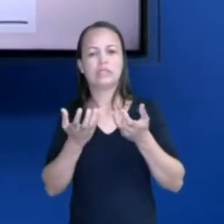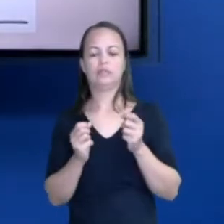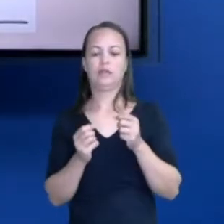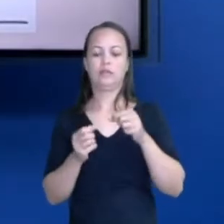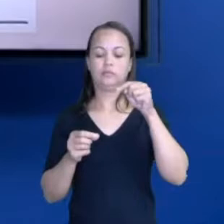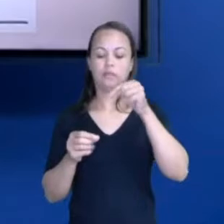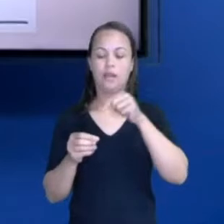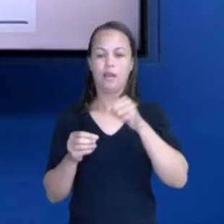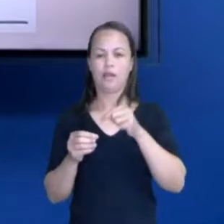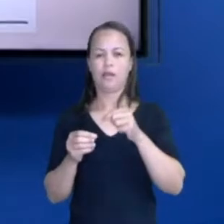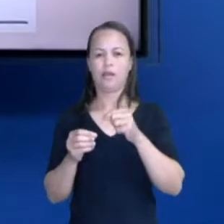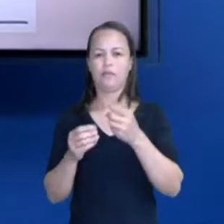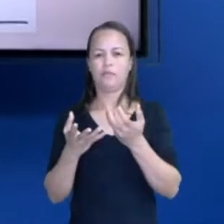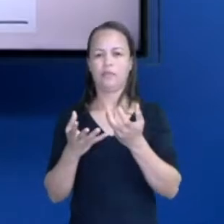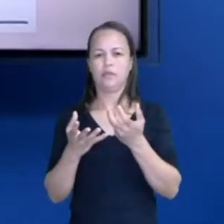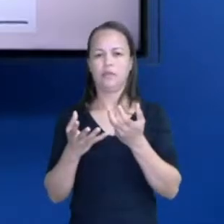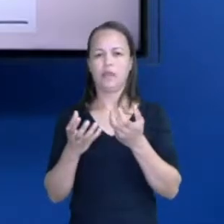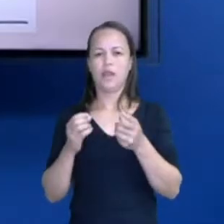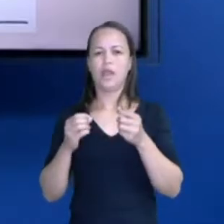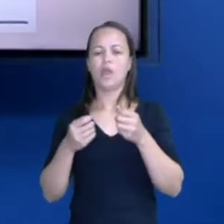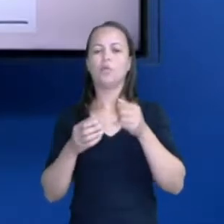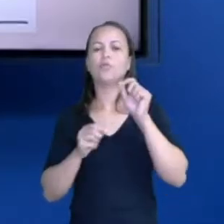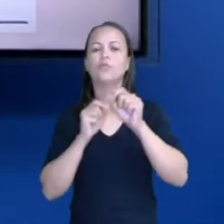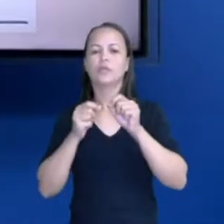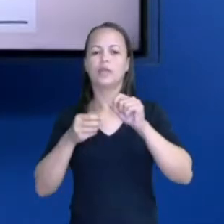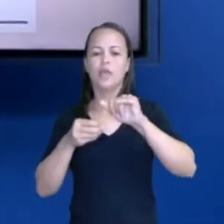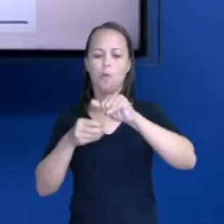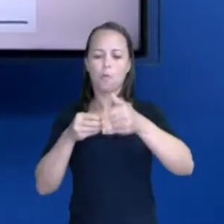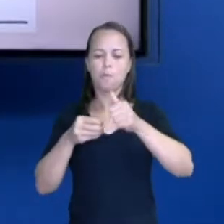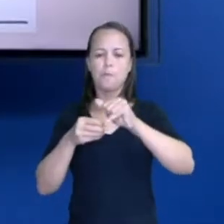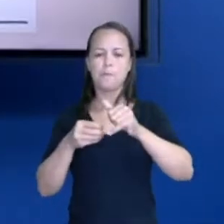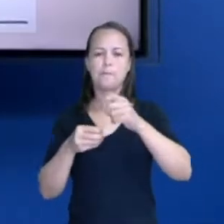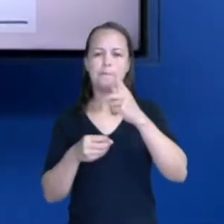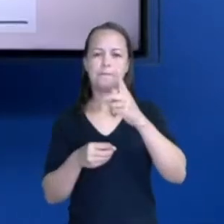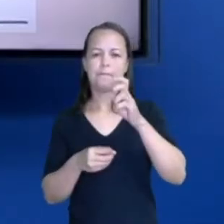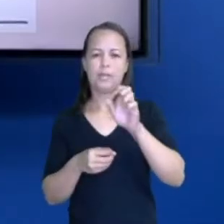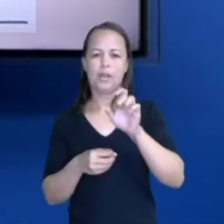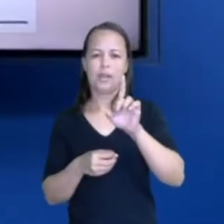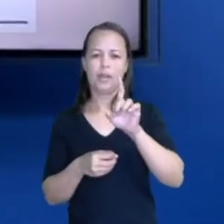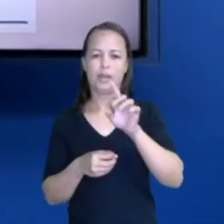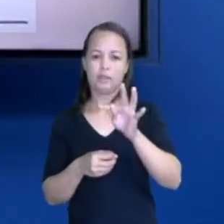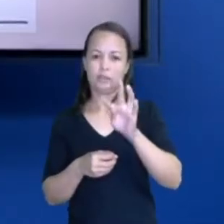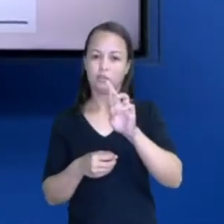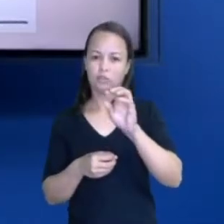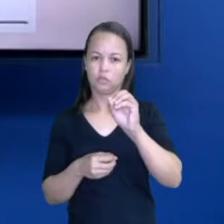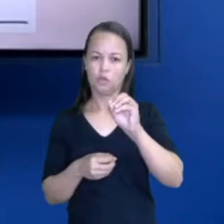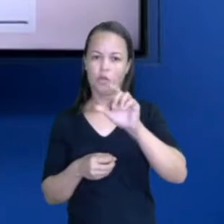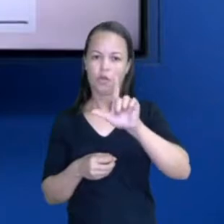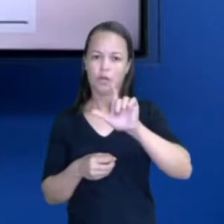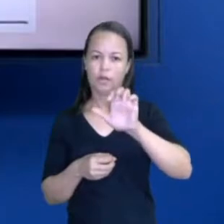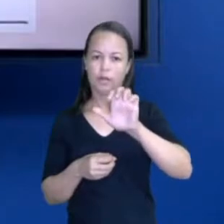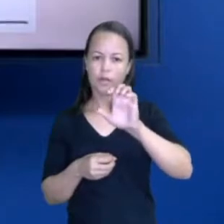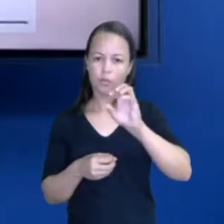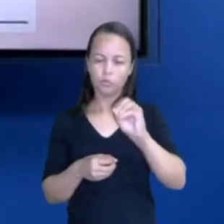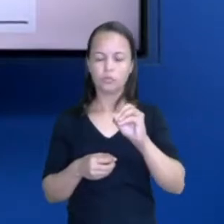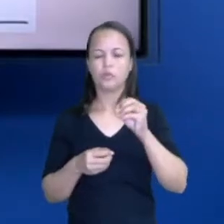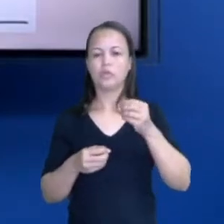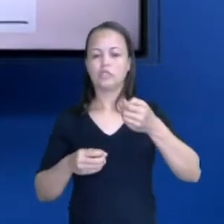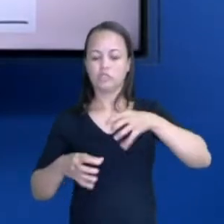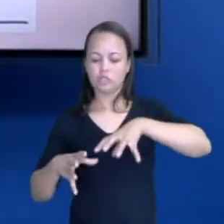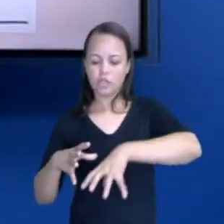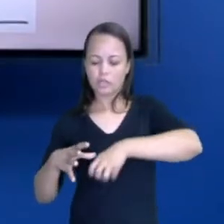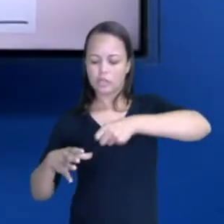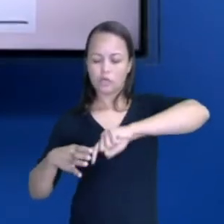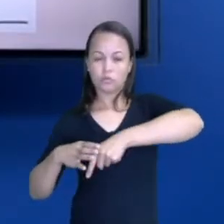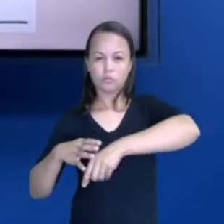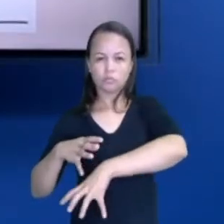plástico é o petróleo, que é aquele óleo escuro que a gente retira lá das profundezas da terra